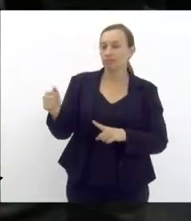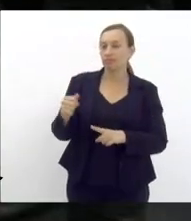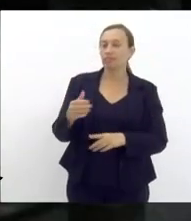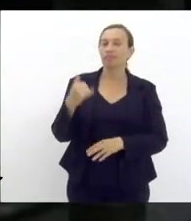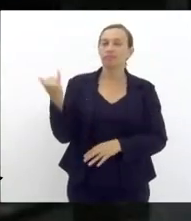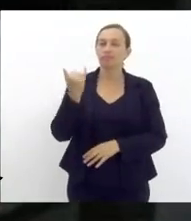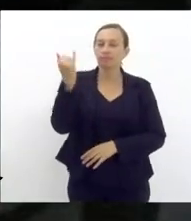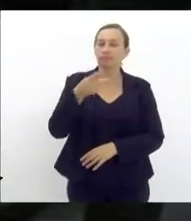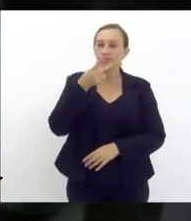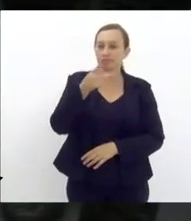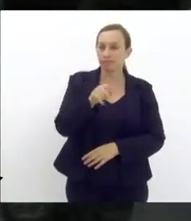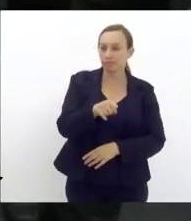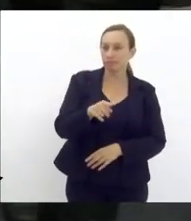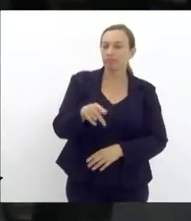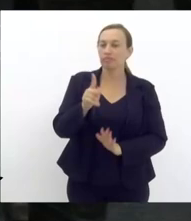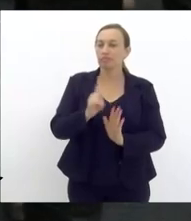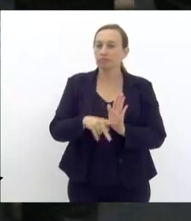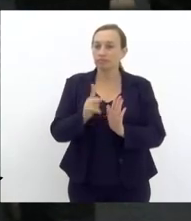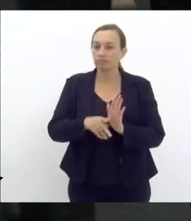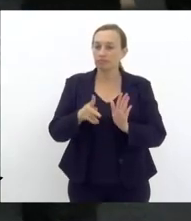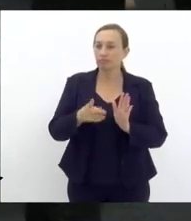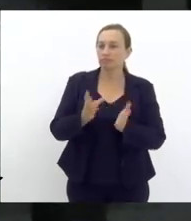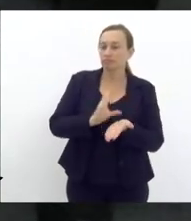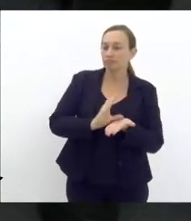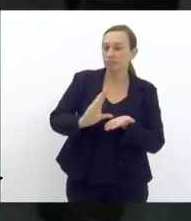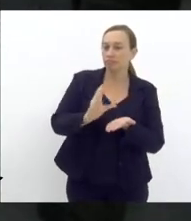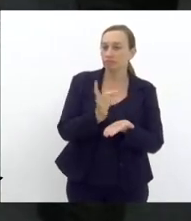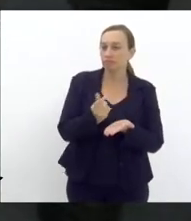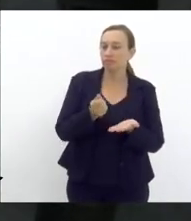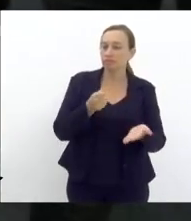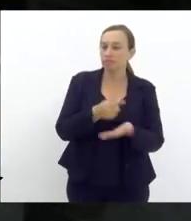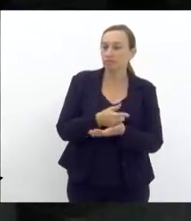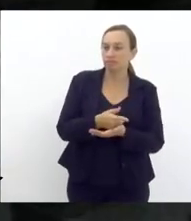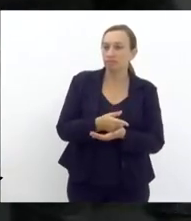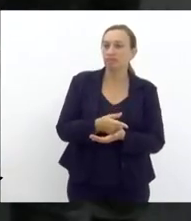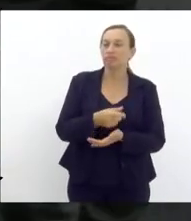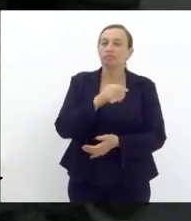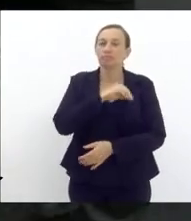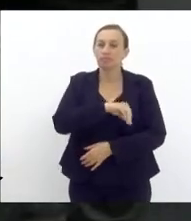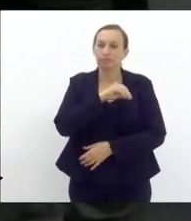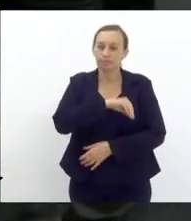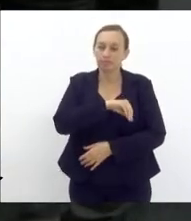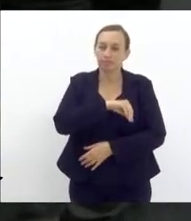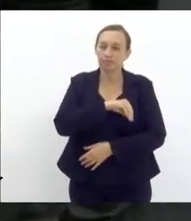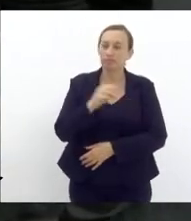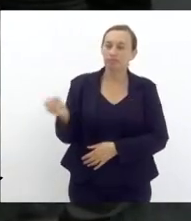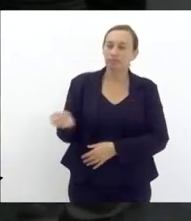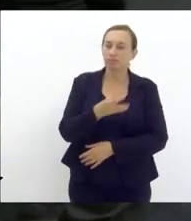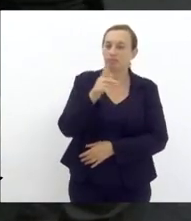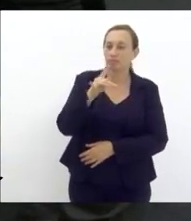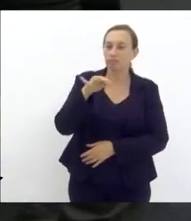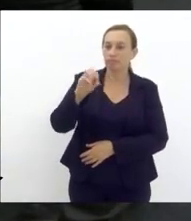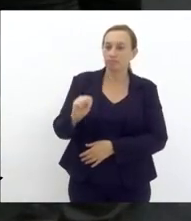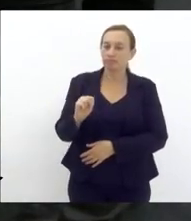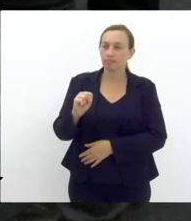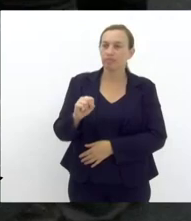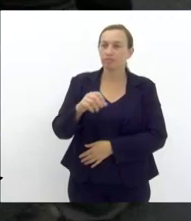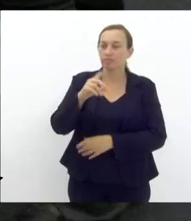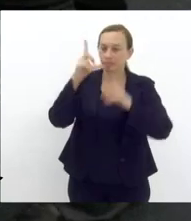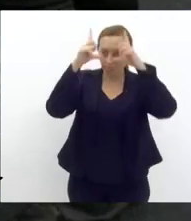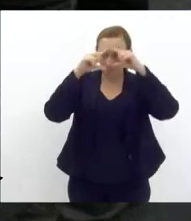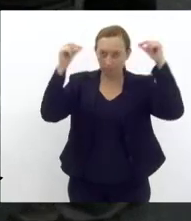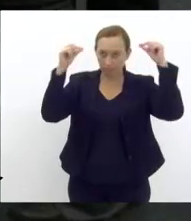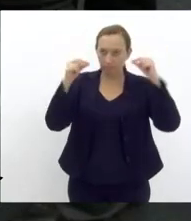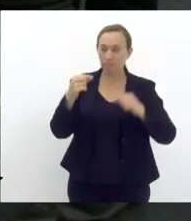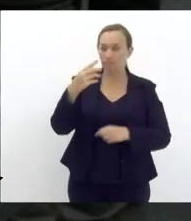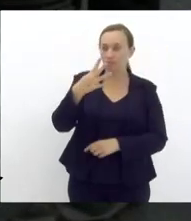e o projeto vai abrir uma previsão orçamentária para pagar os salários da categoria então com o novo piso a previsão é com os enfermeiros receba a